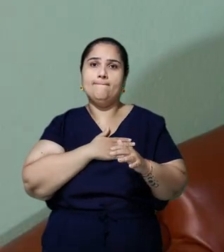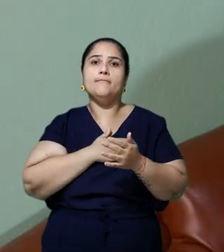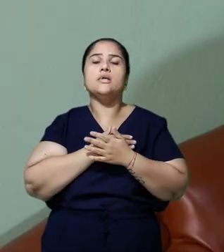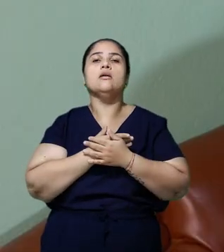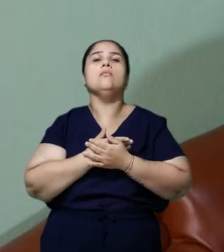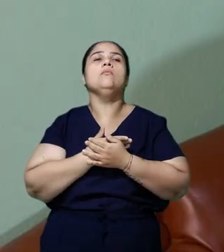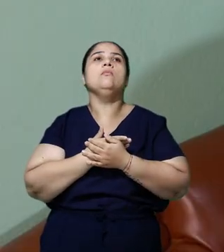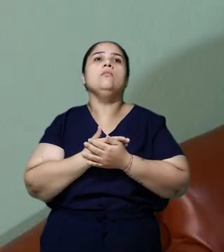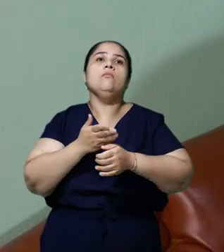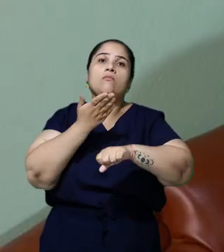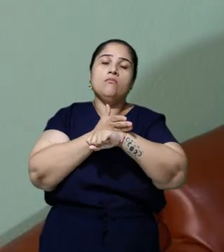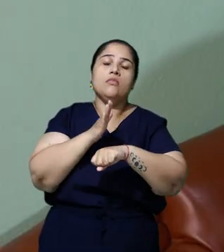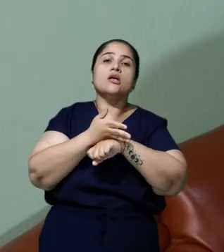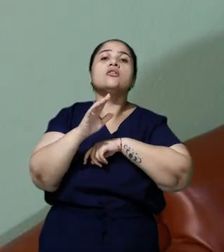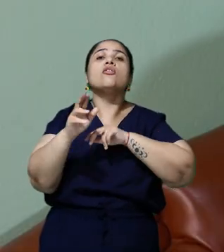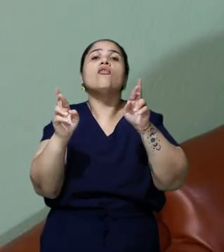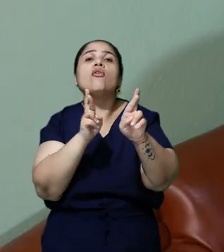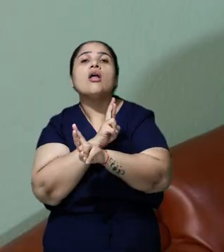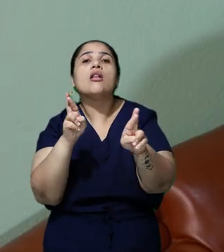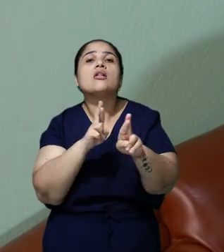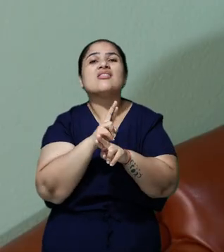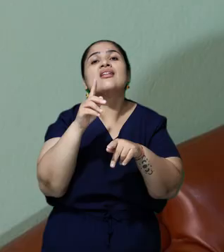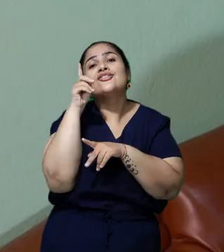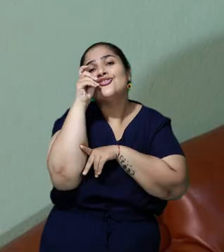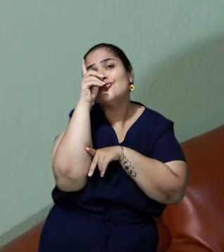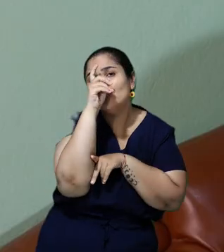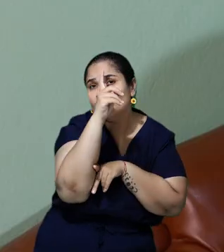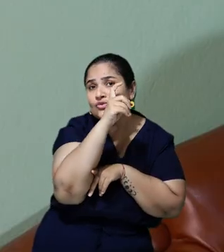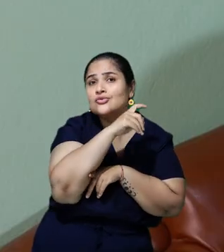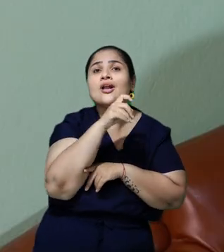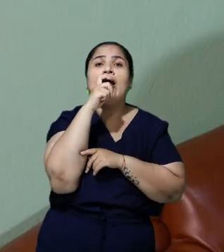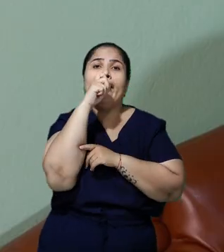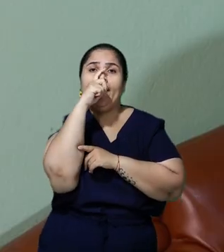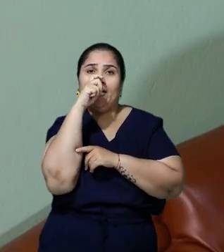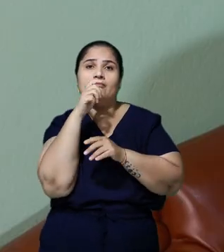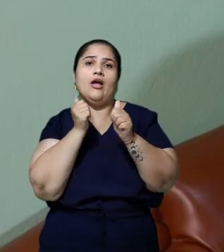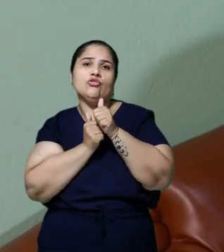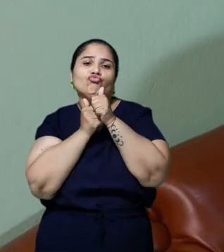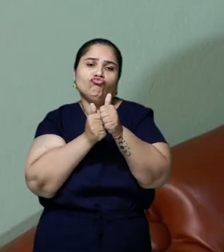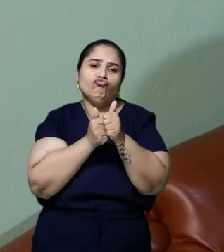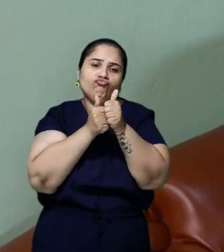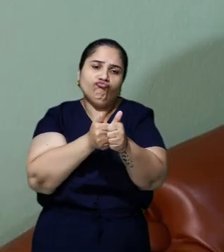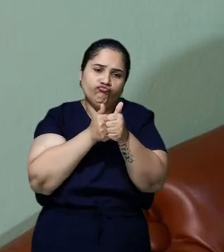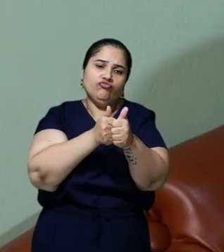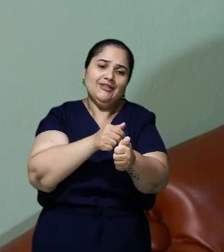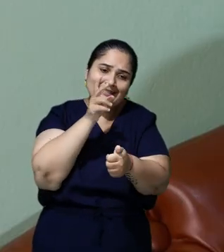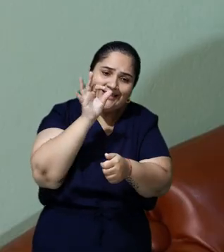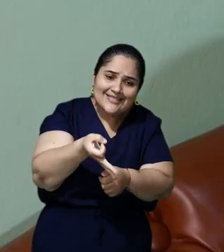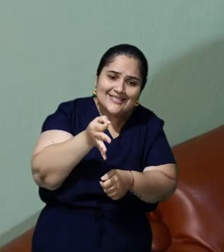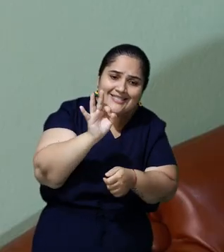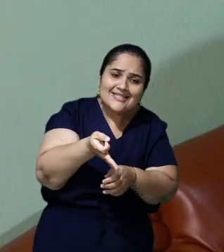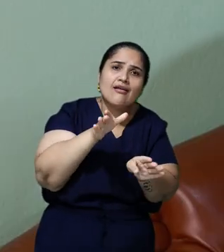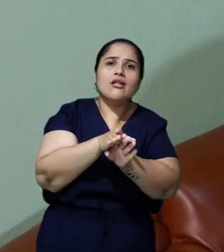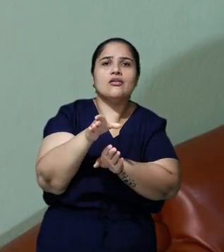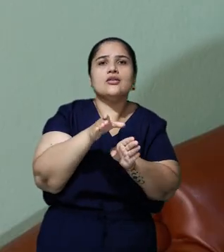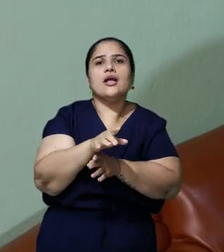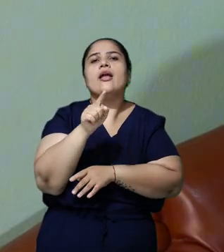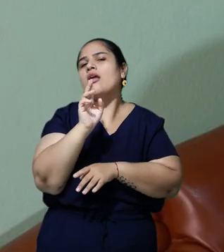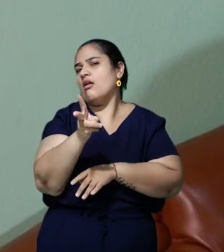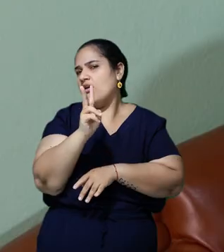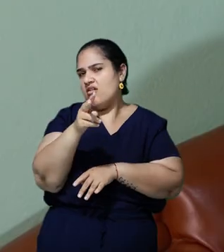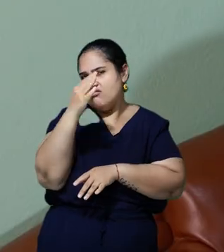com relação à dificuldade, às vezes, dos pais seguirem as orientações. Isso era algo que eu escutava muito, né? Desde